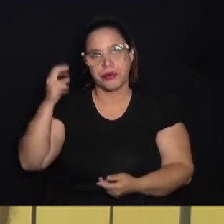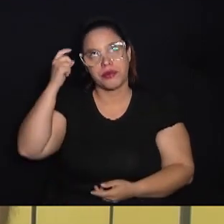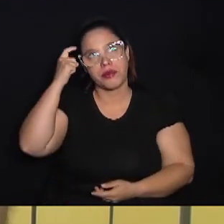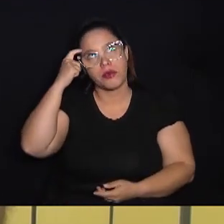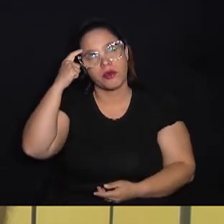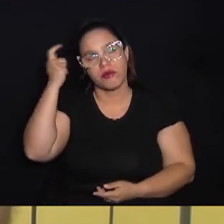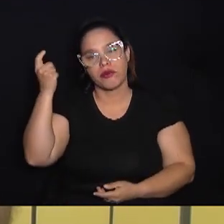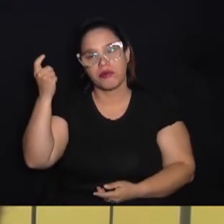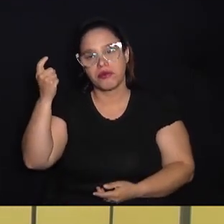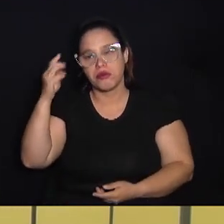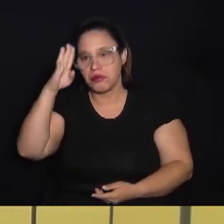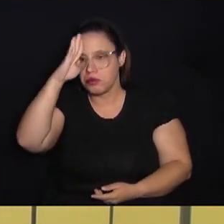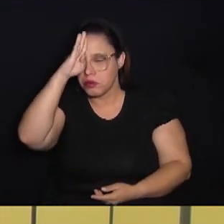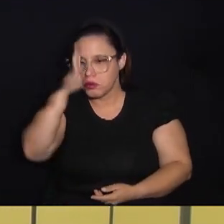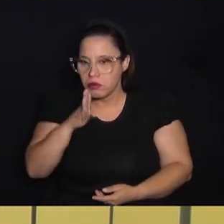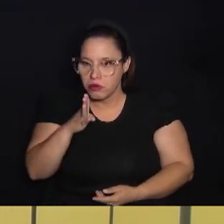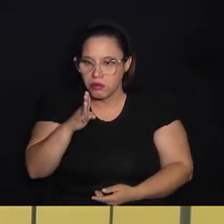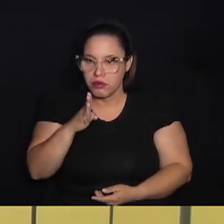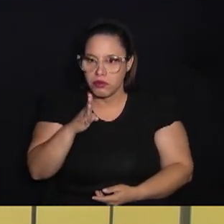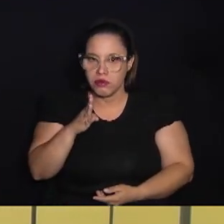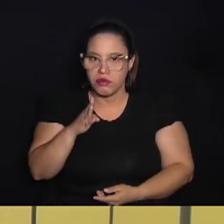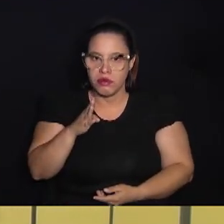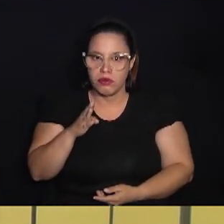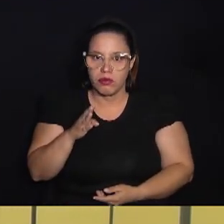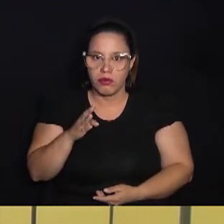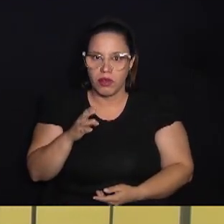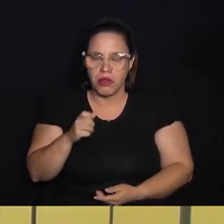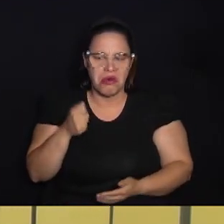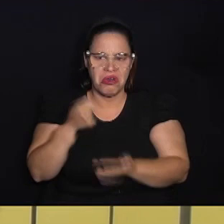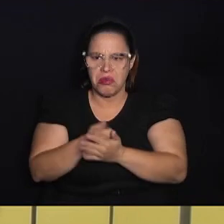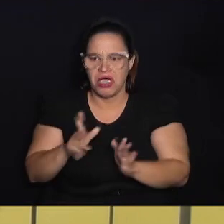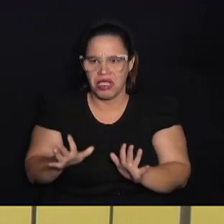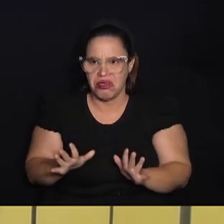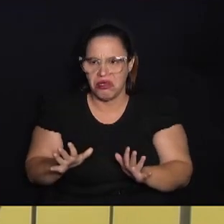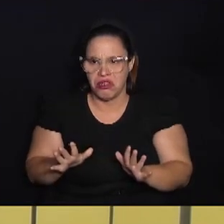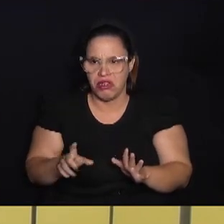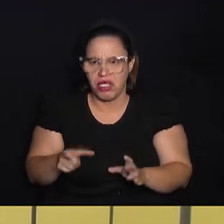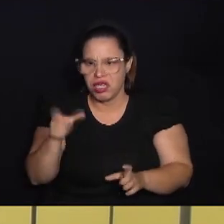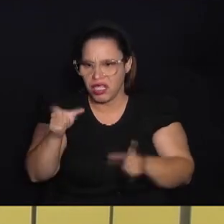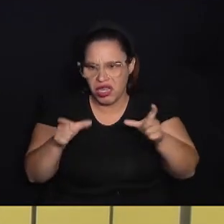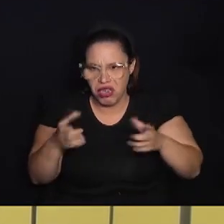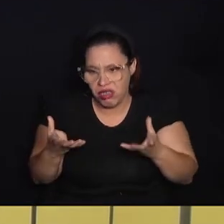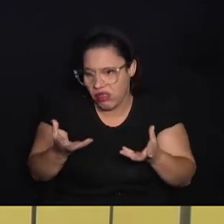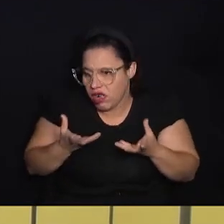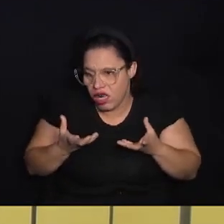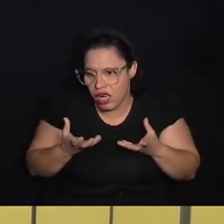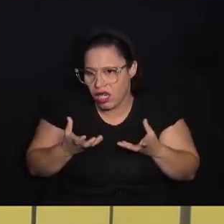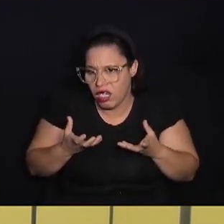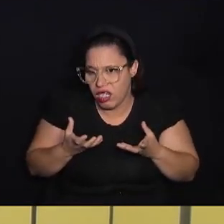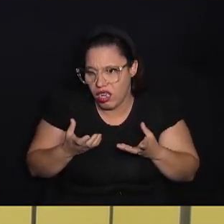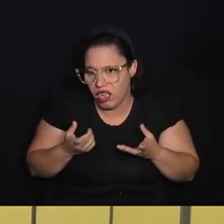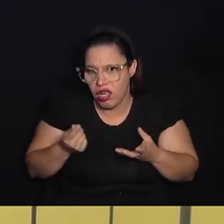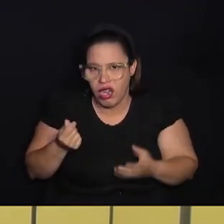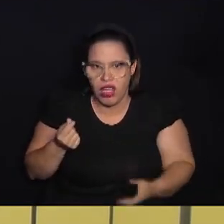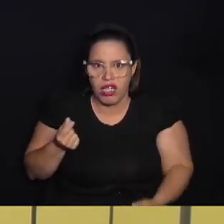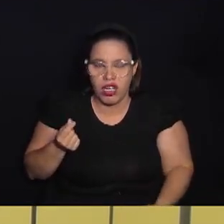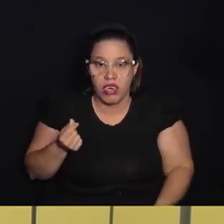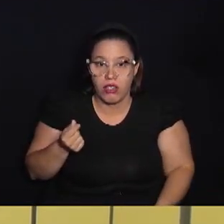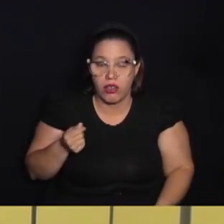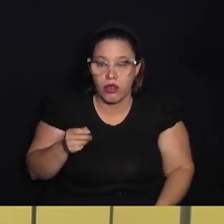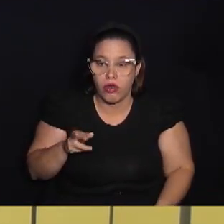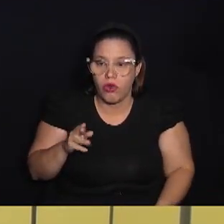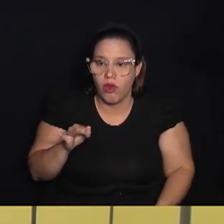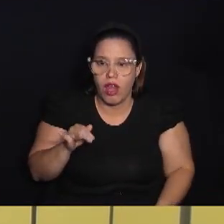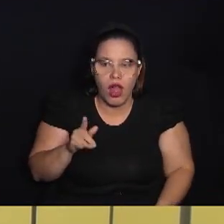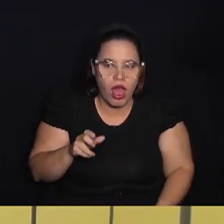isso gratuitamente e quem puder a gente faculta não é obrigatório levar o o alimento quem quem não tem condição de de doar um alimento pode